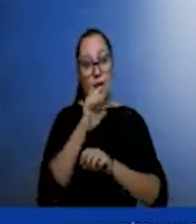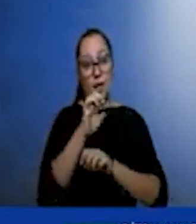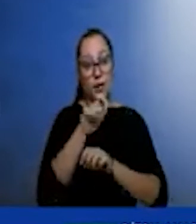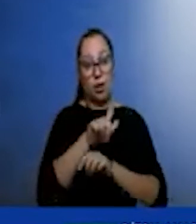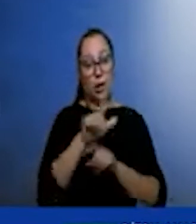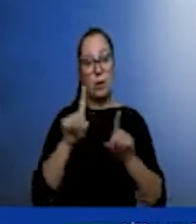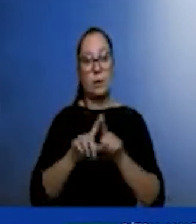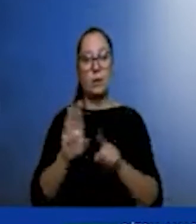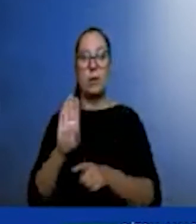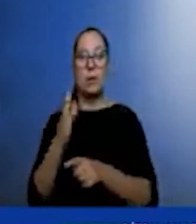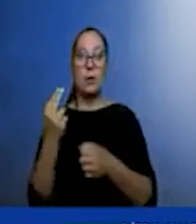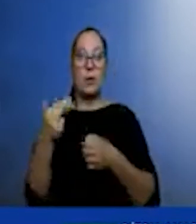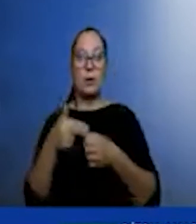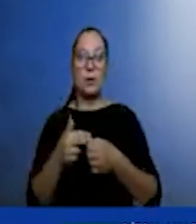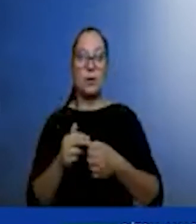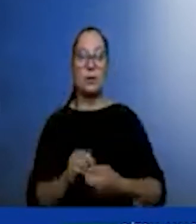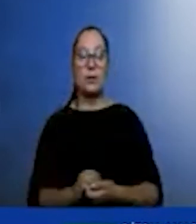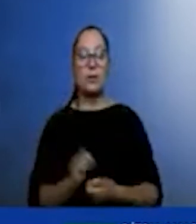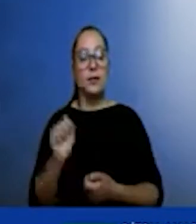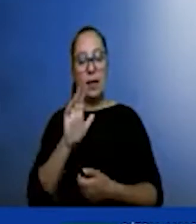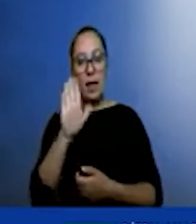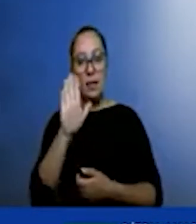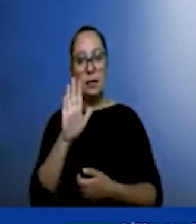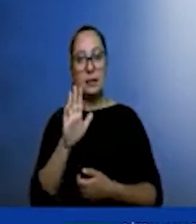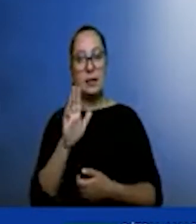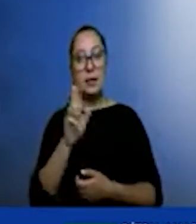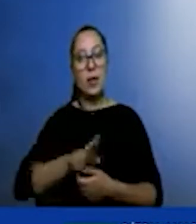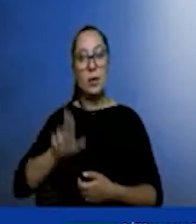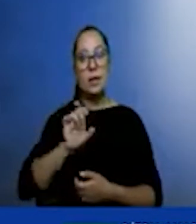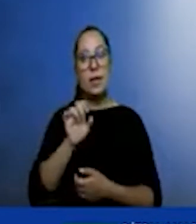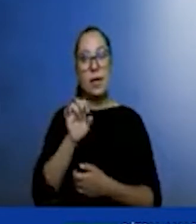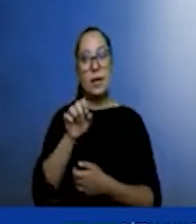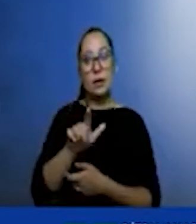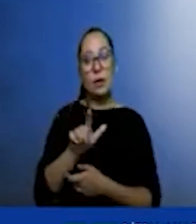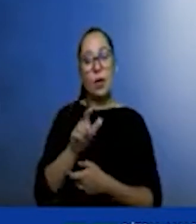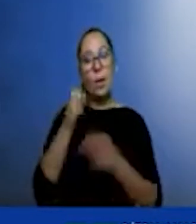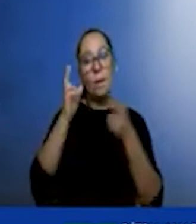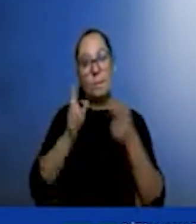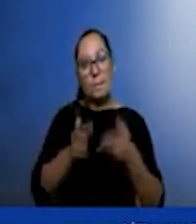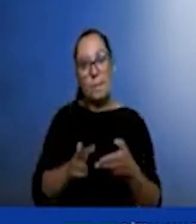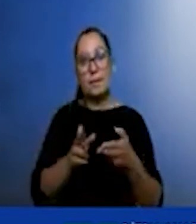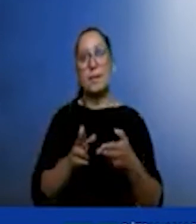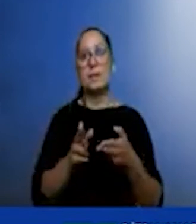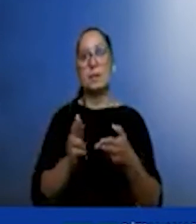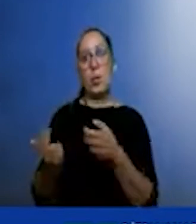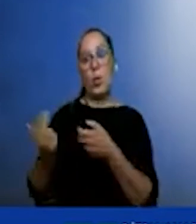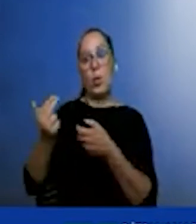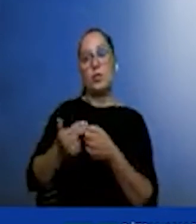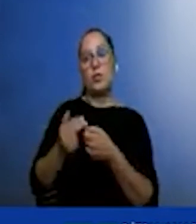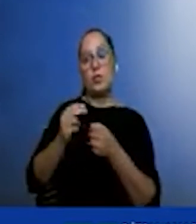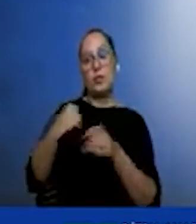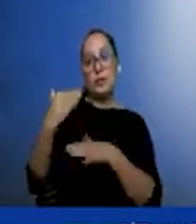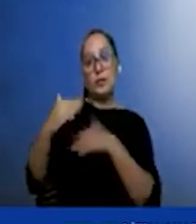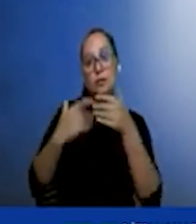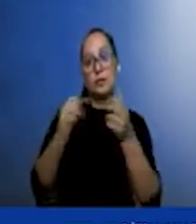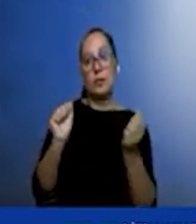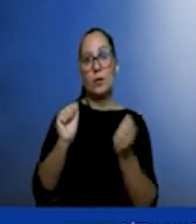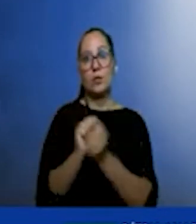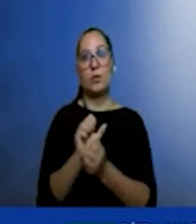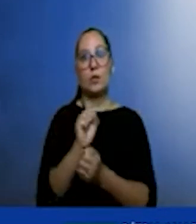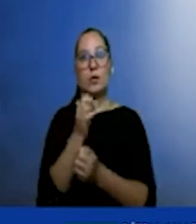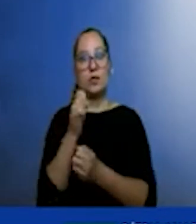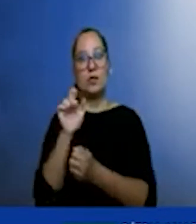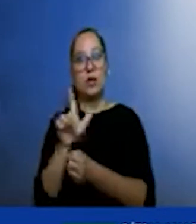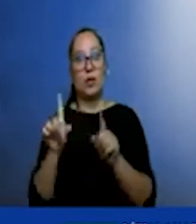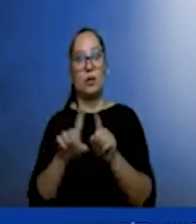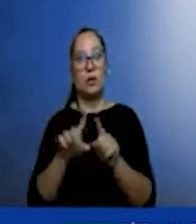biogás, e vou usar esse etanol nessa mesma célula de combustível que a gente está desenvolvendo junto com a Shell e junto com a USP, primeiro